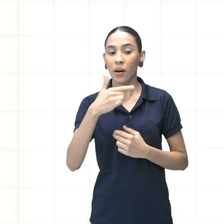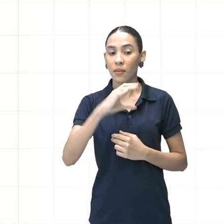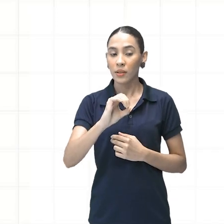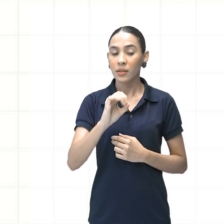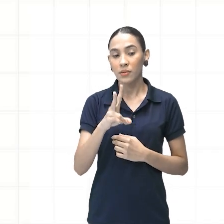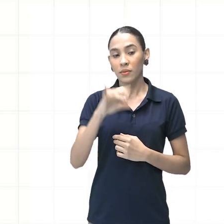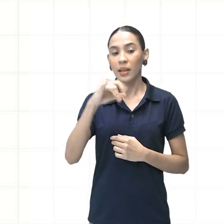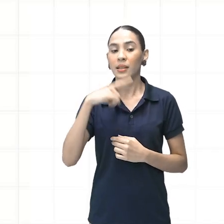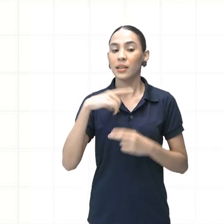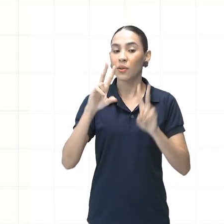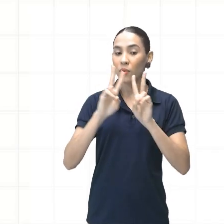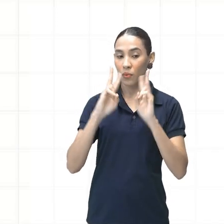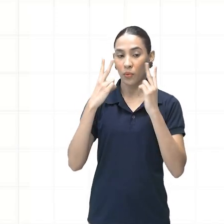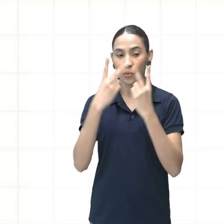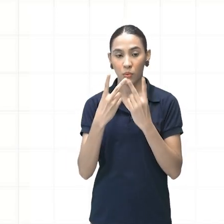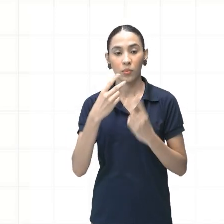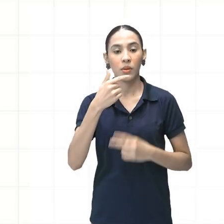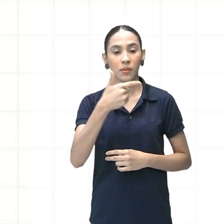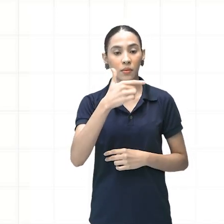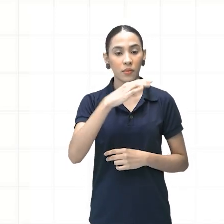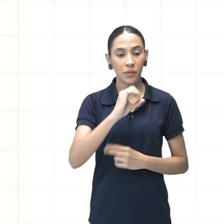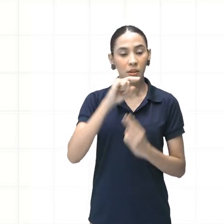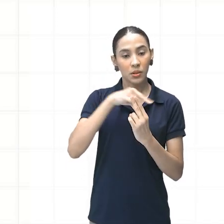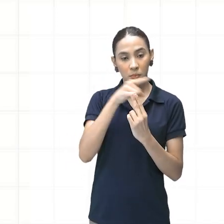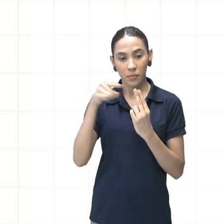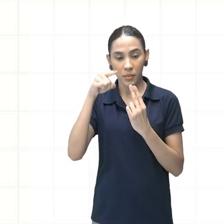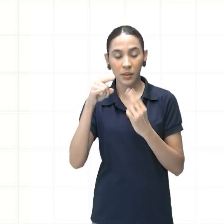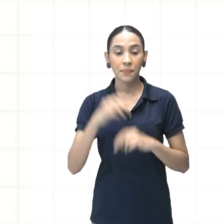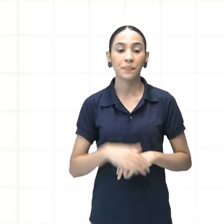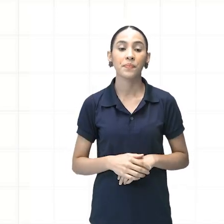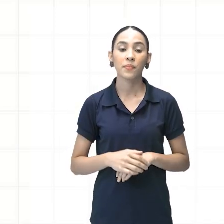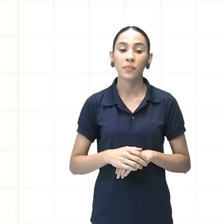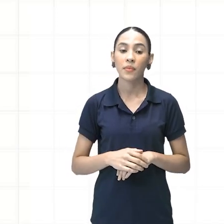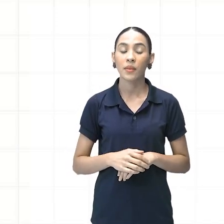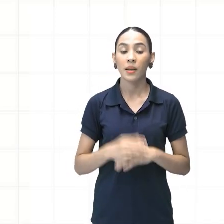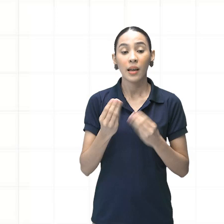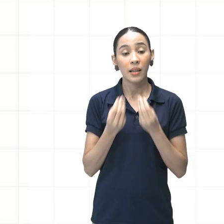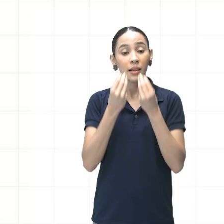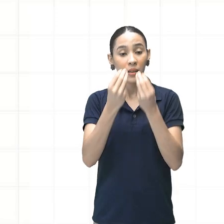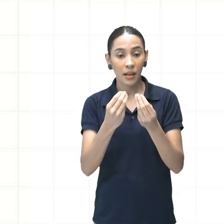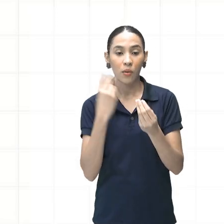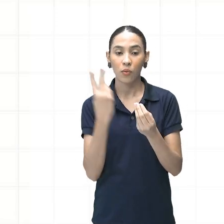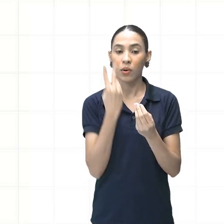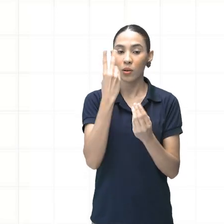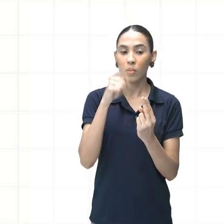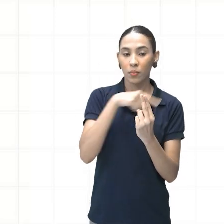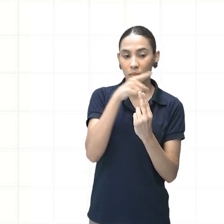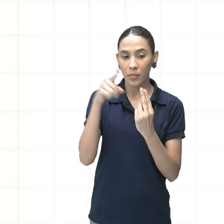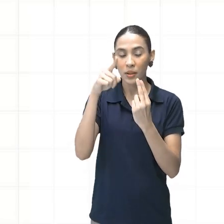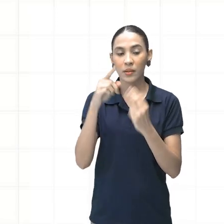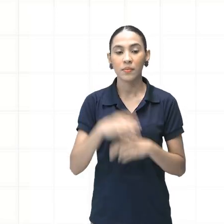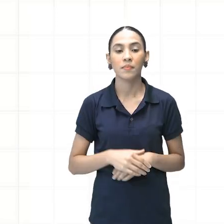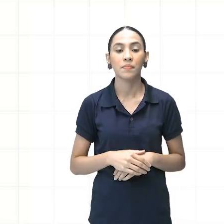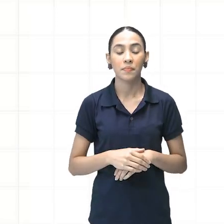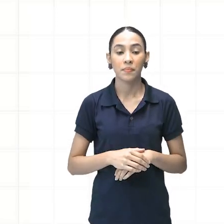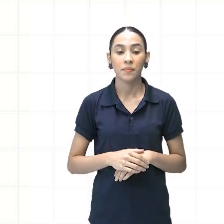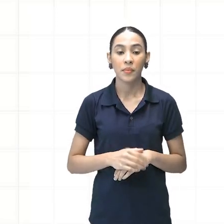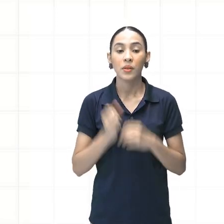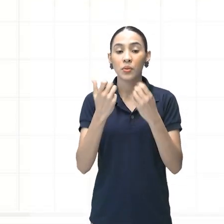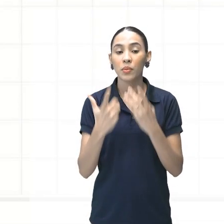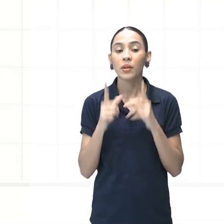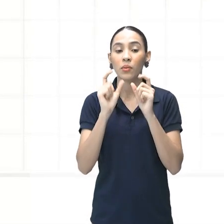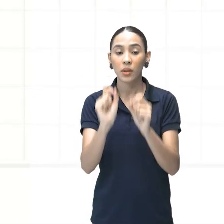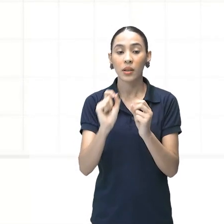nós vamos ter aqui um volume de 20 π. E aí, ele te dá o valor de π. Ele te diz assim, ei,